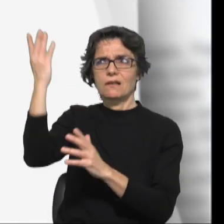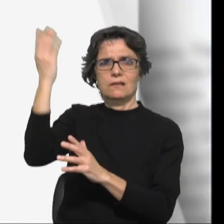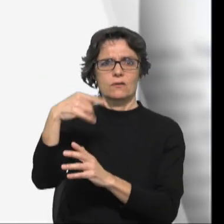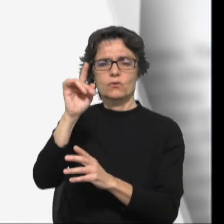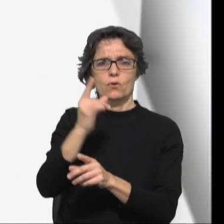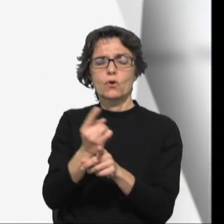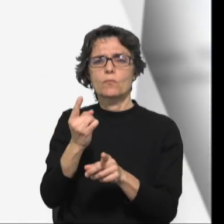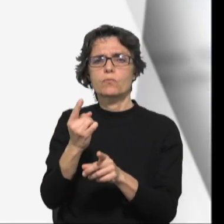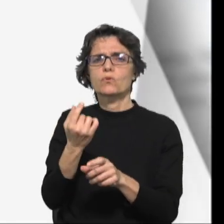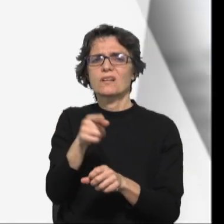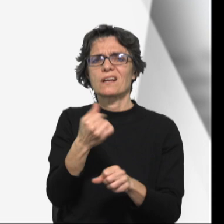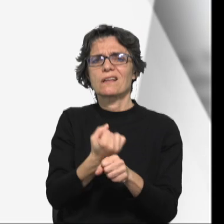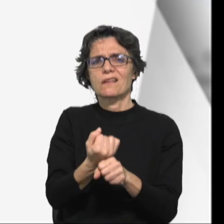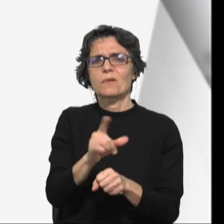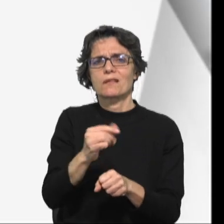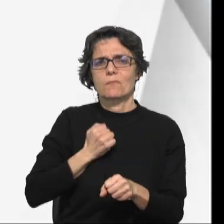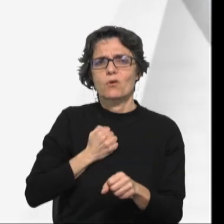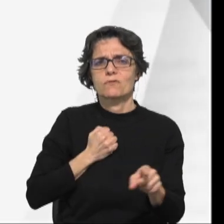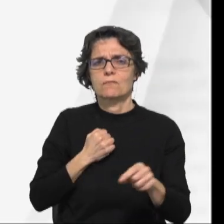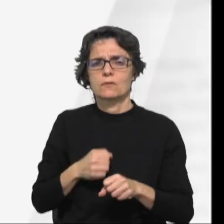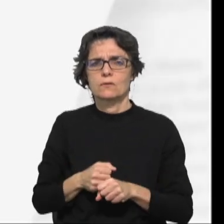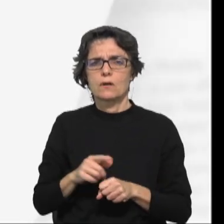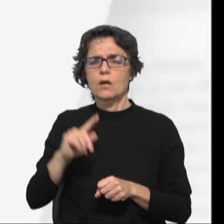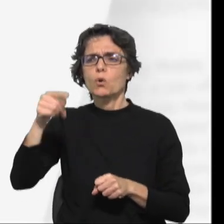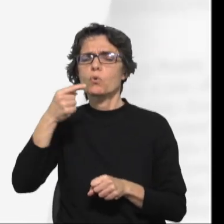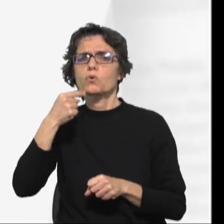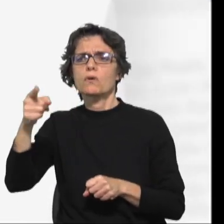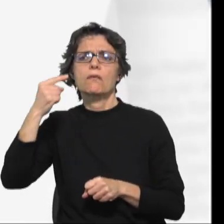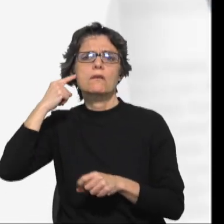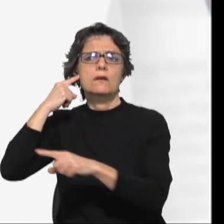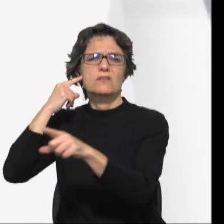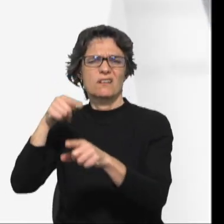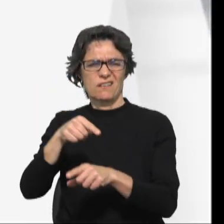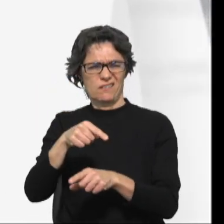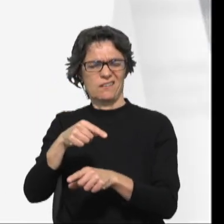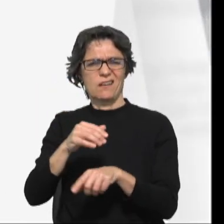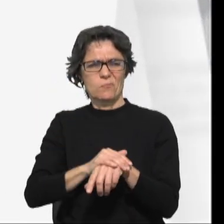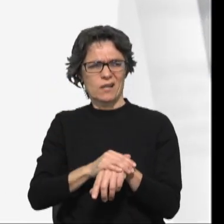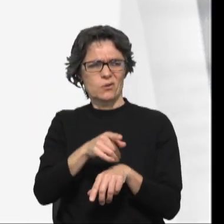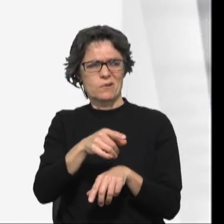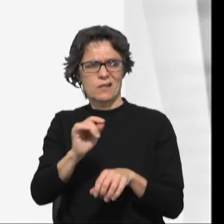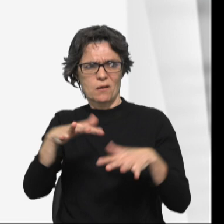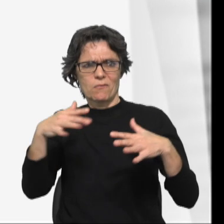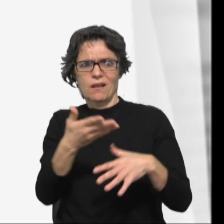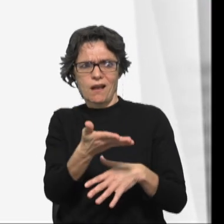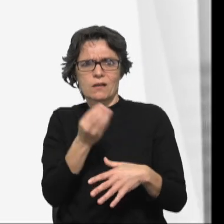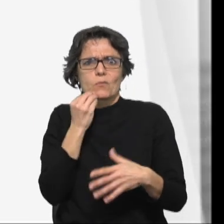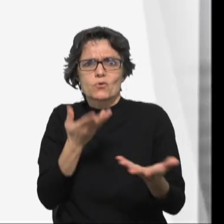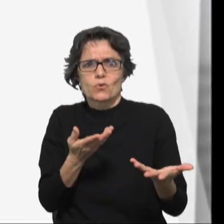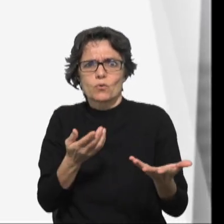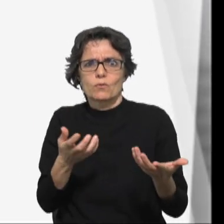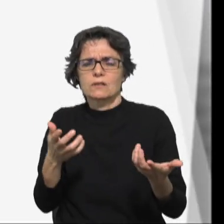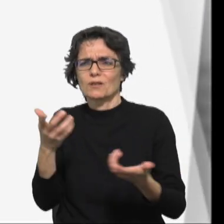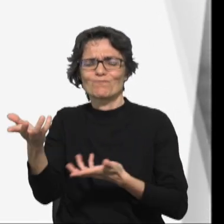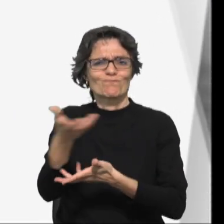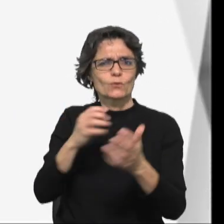o sábado. Outros observavam: como pode um pecador fazer tais milagres? E havia desacordo entre